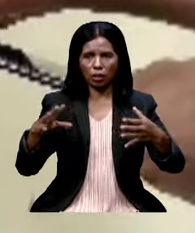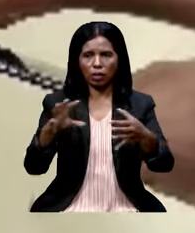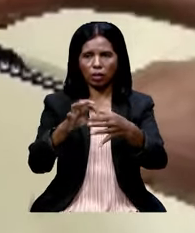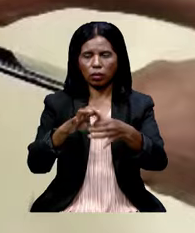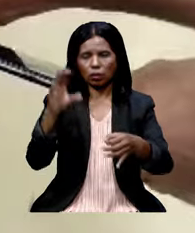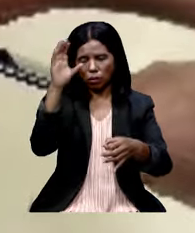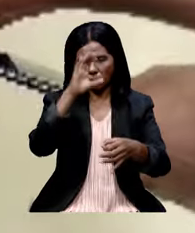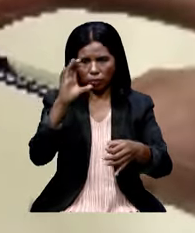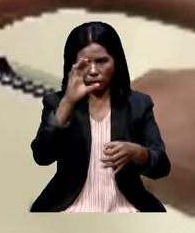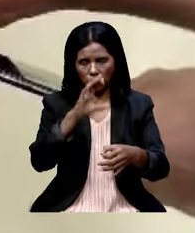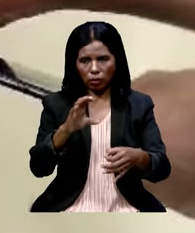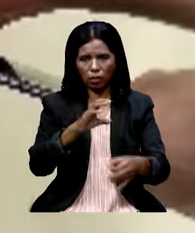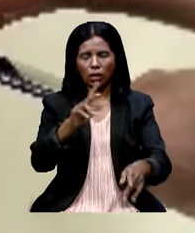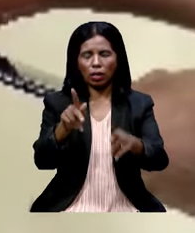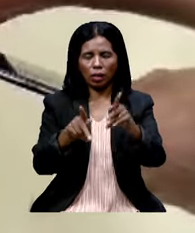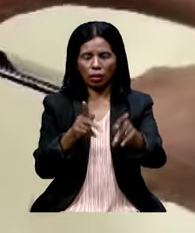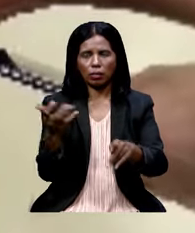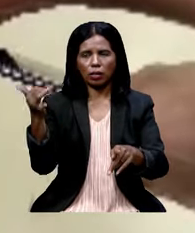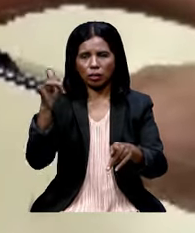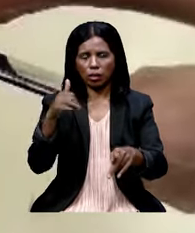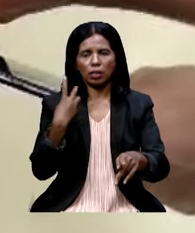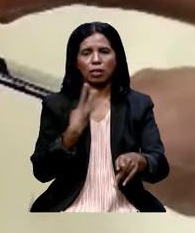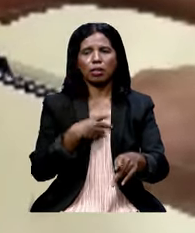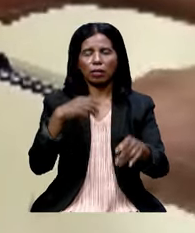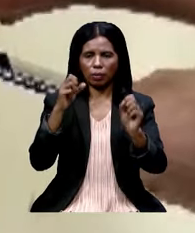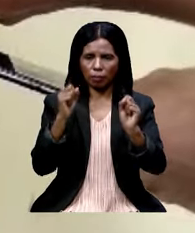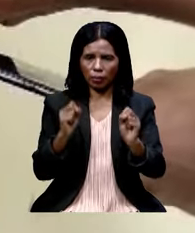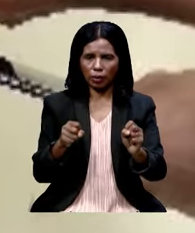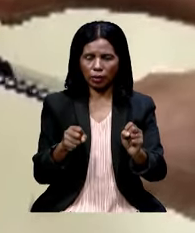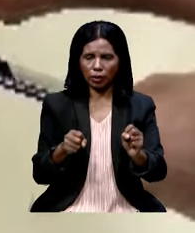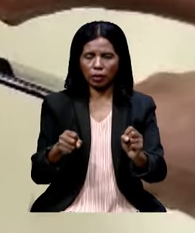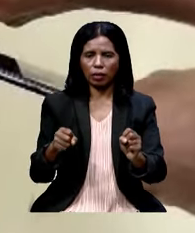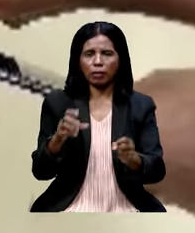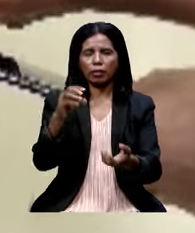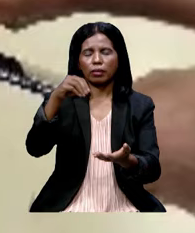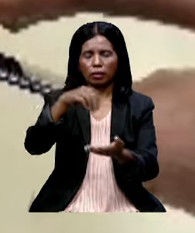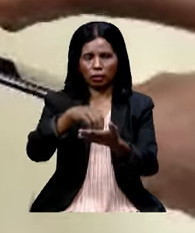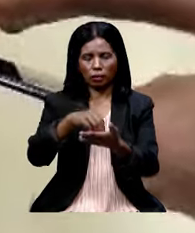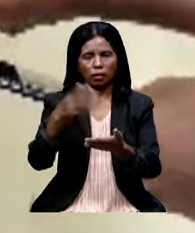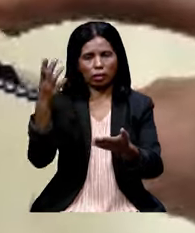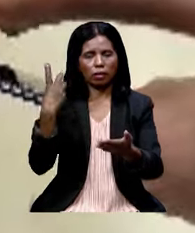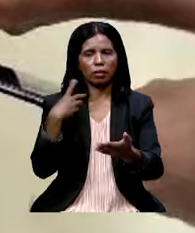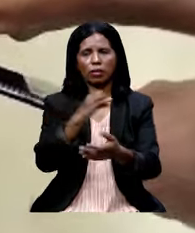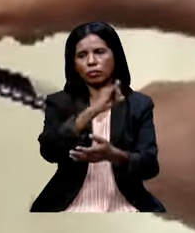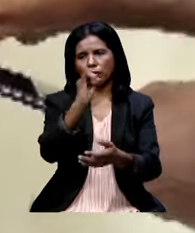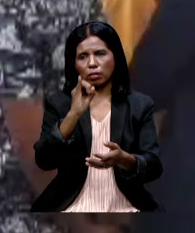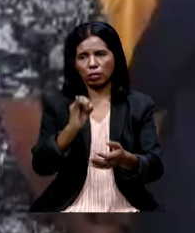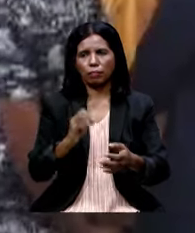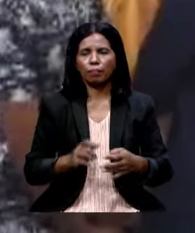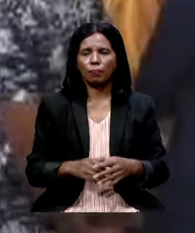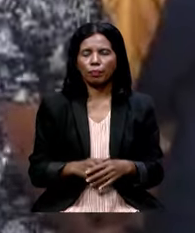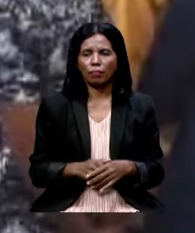bocatuir suspeito ne para ita bele encamina ba e a investigação.